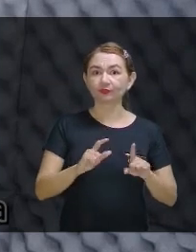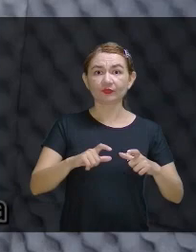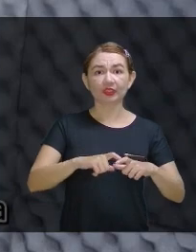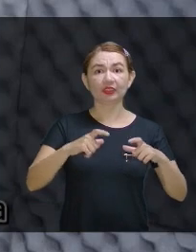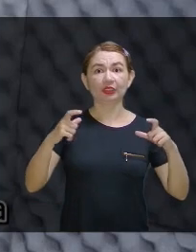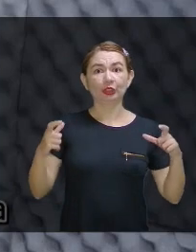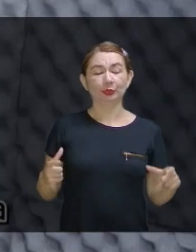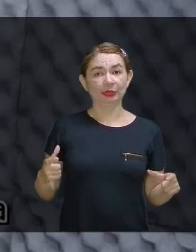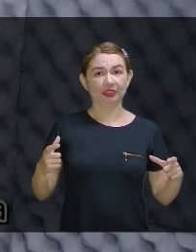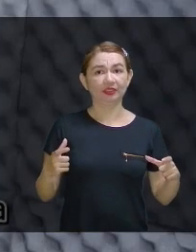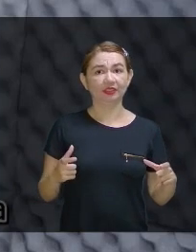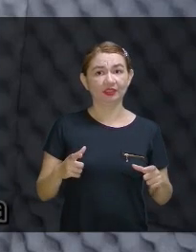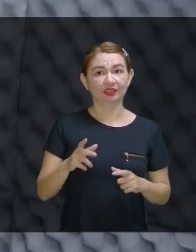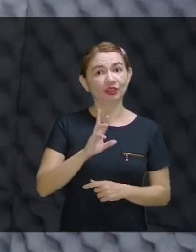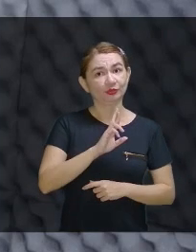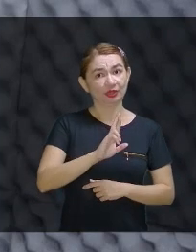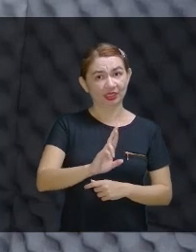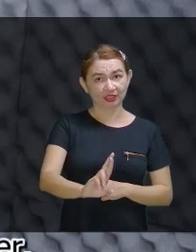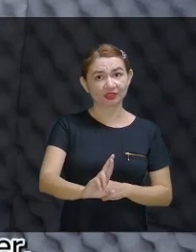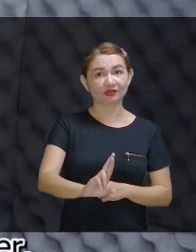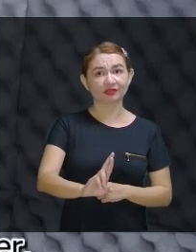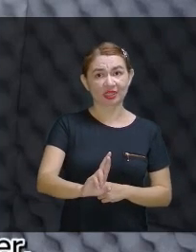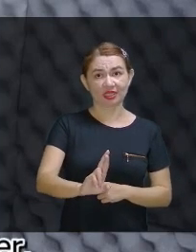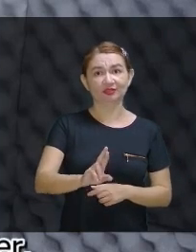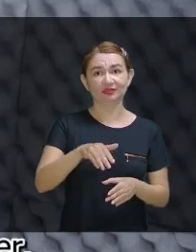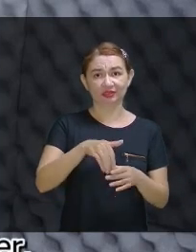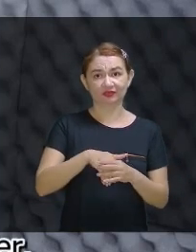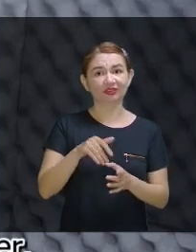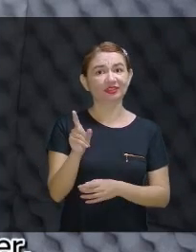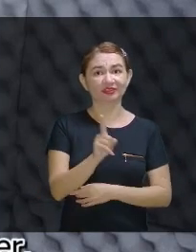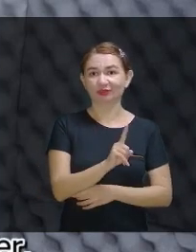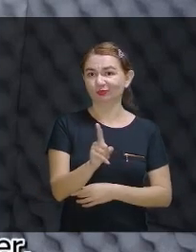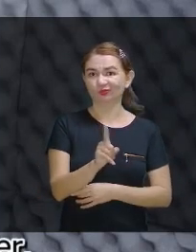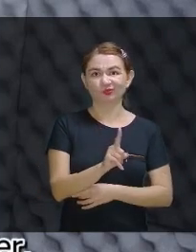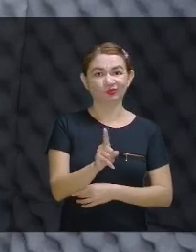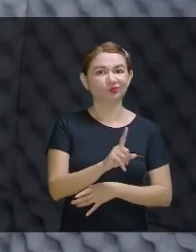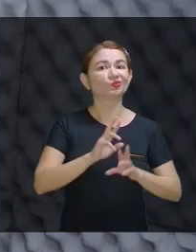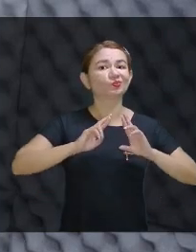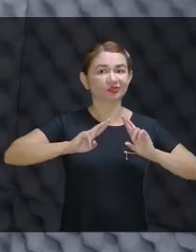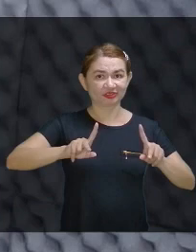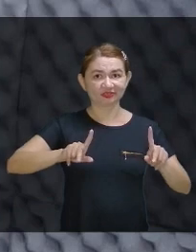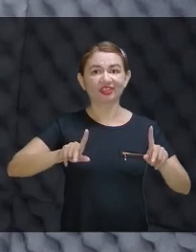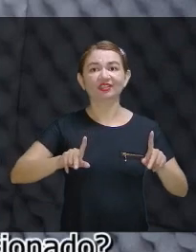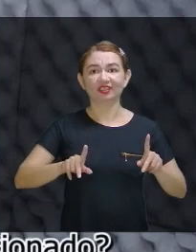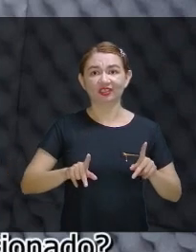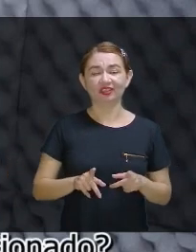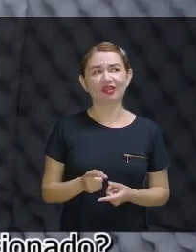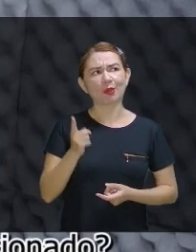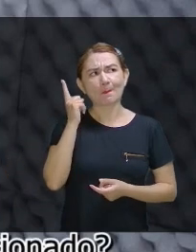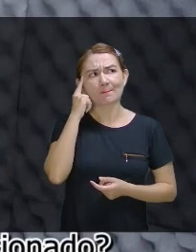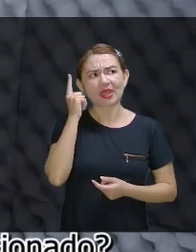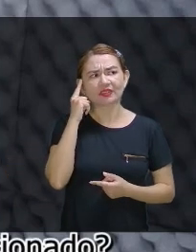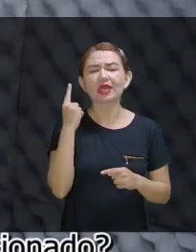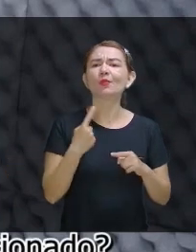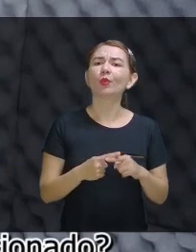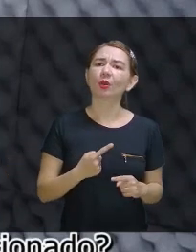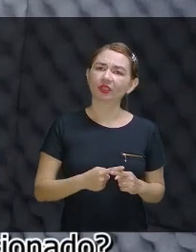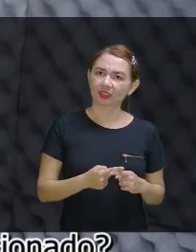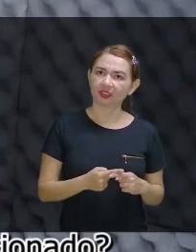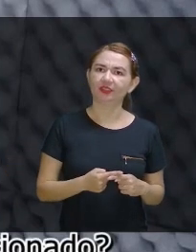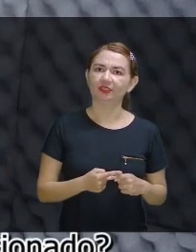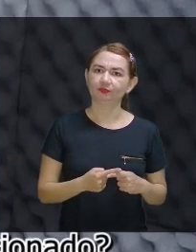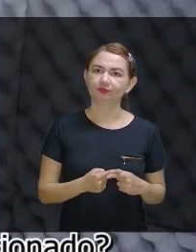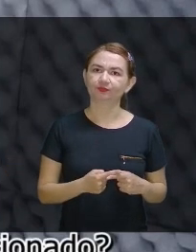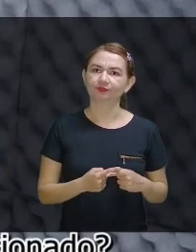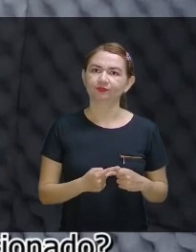se reflete no resultado das urnas. Então, é um questionamento que se tem que fazer. Não é? Por quê? Essa política